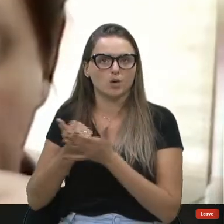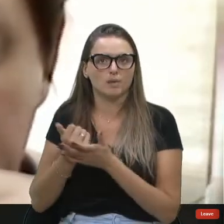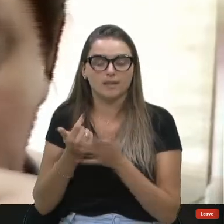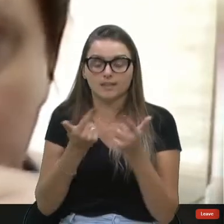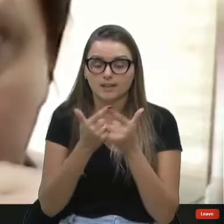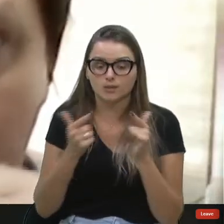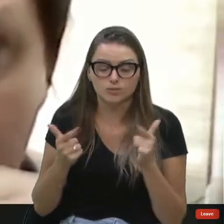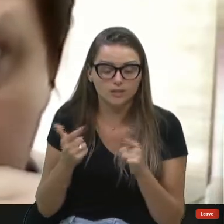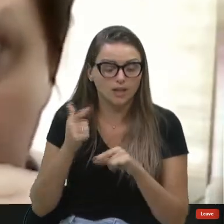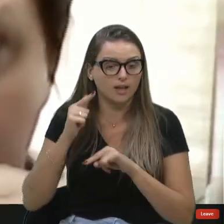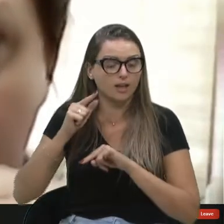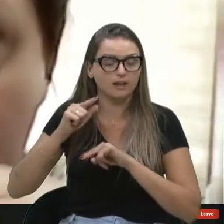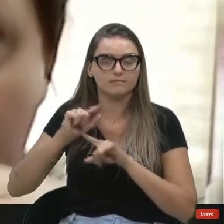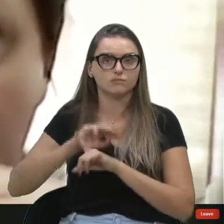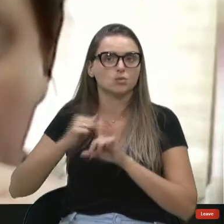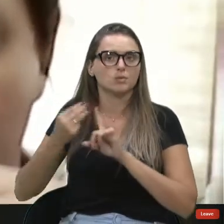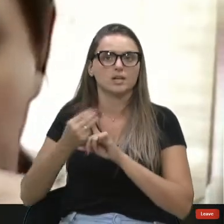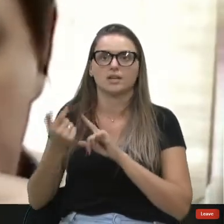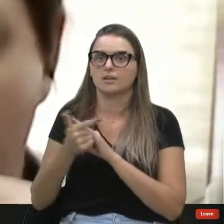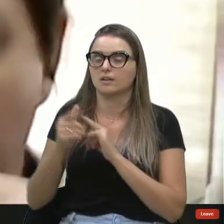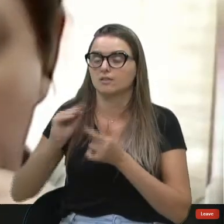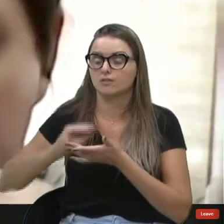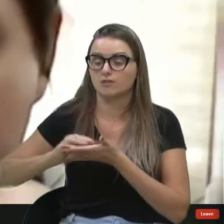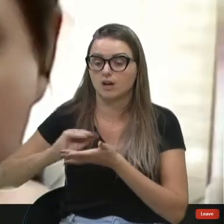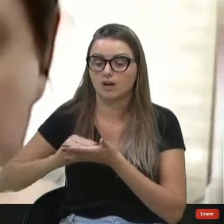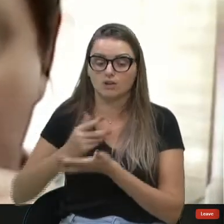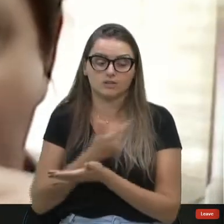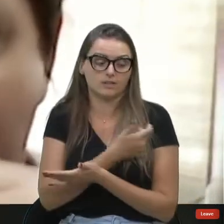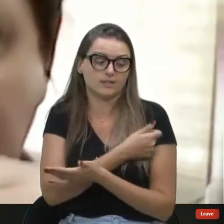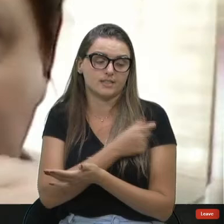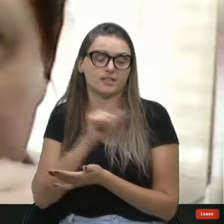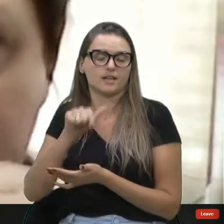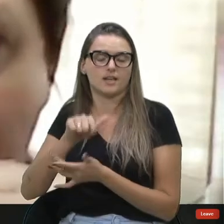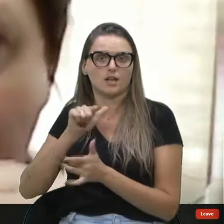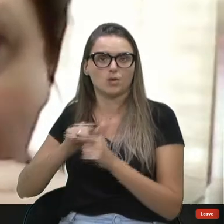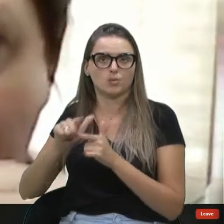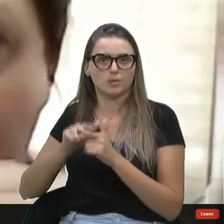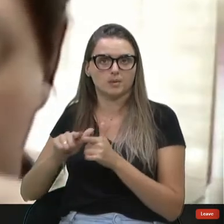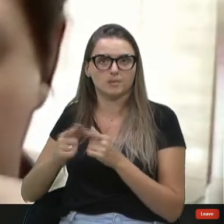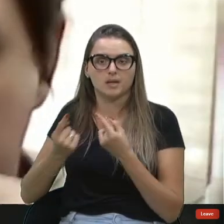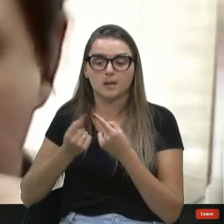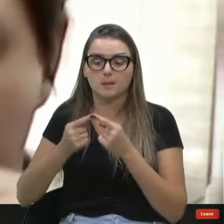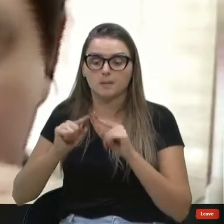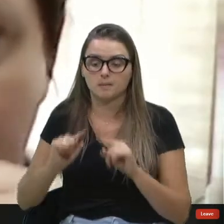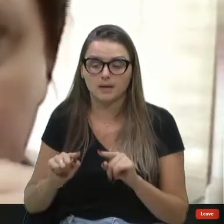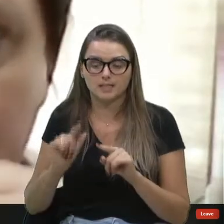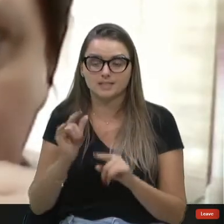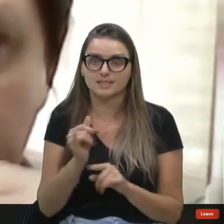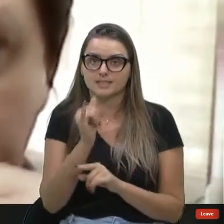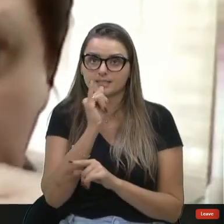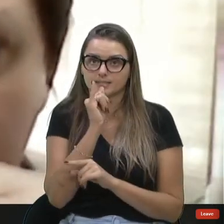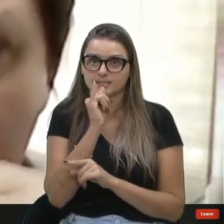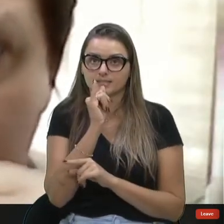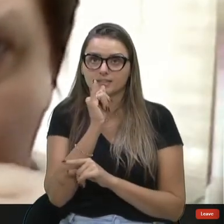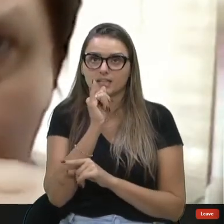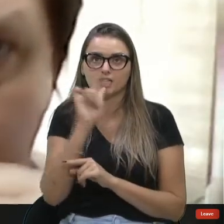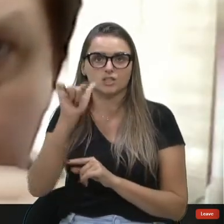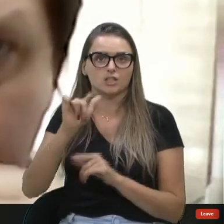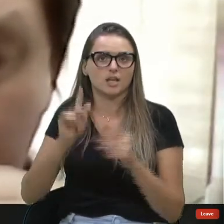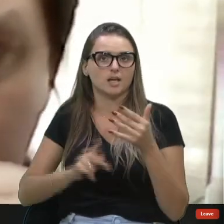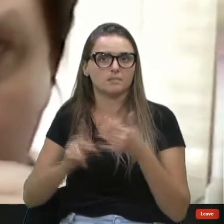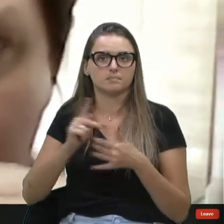mercado suficiente para todo mundo. Então, esse é um problema, mas a testagem, para mim, nesse momento, ela seria